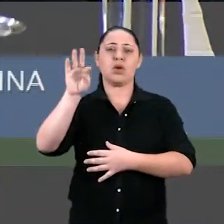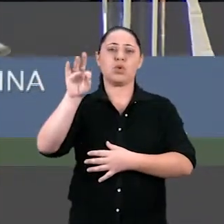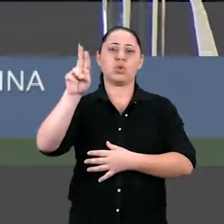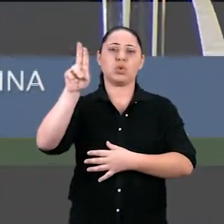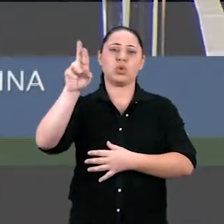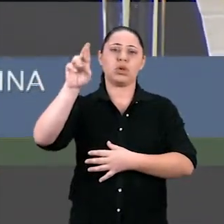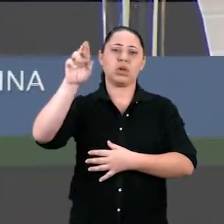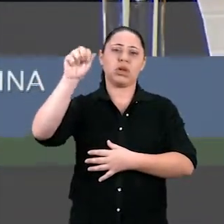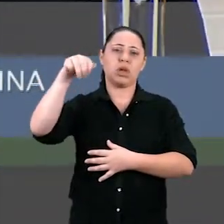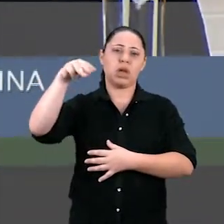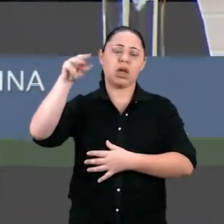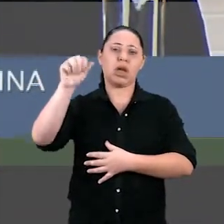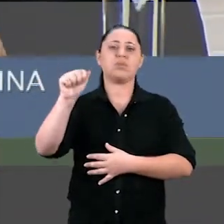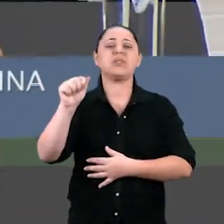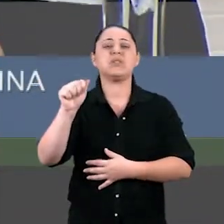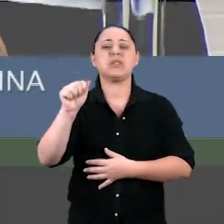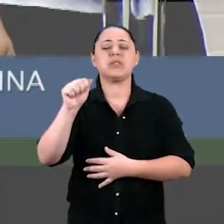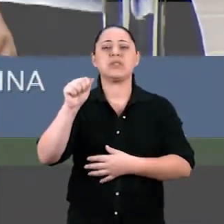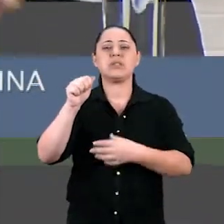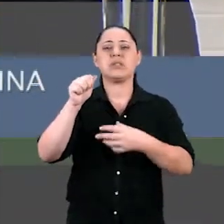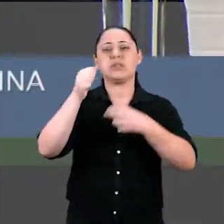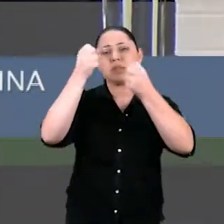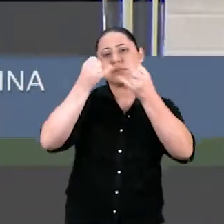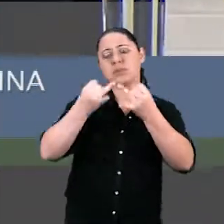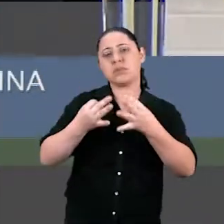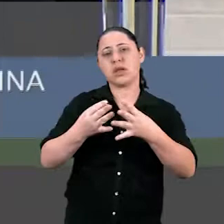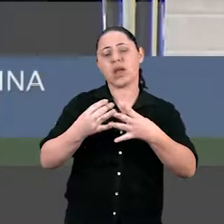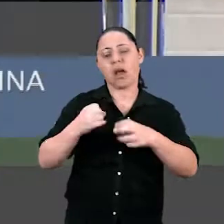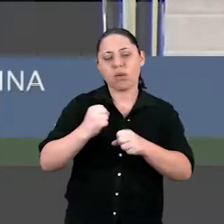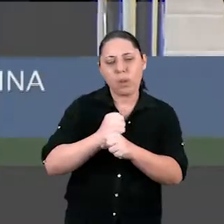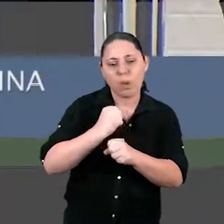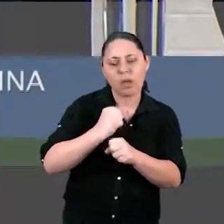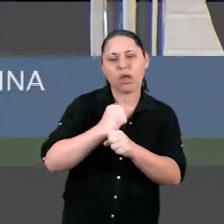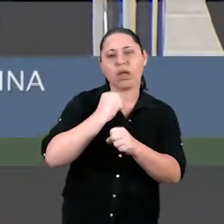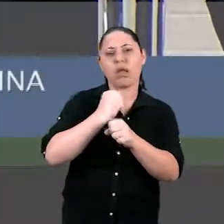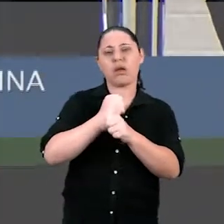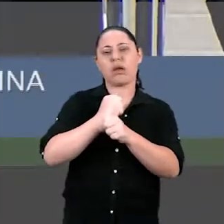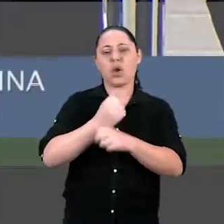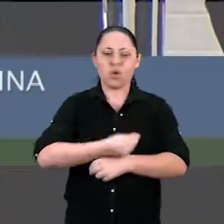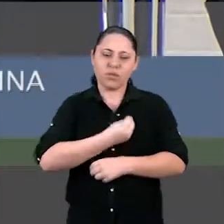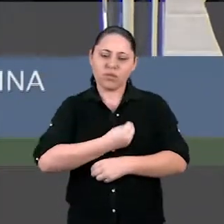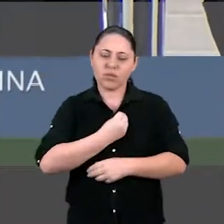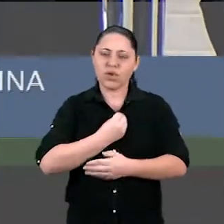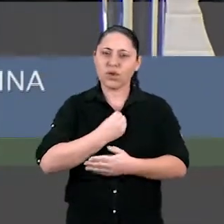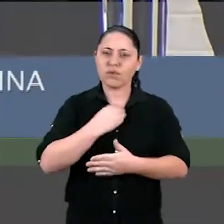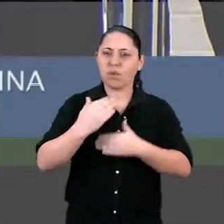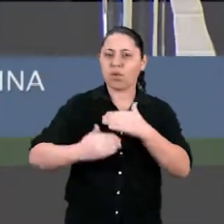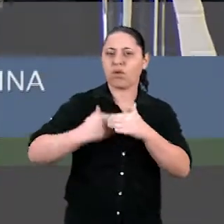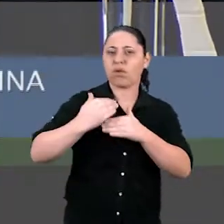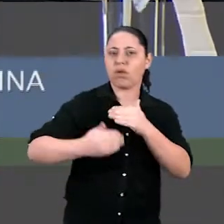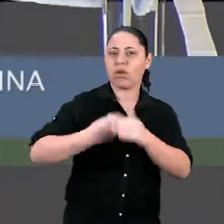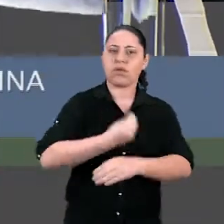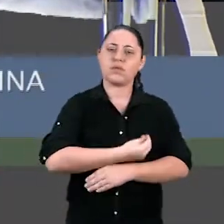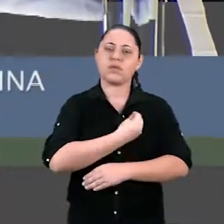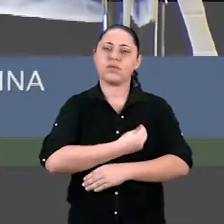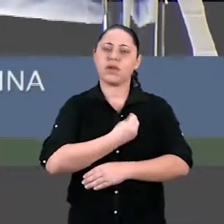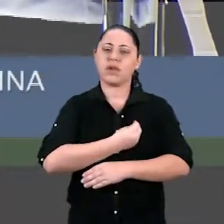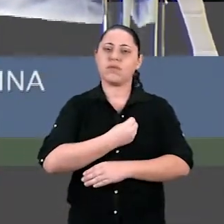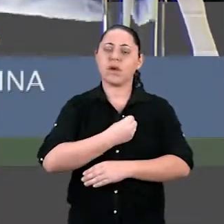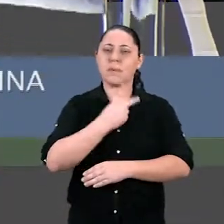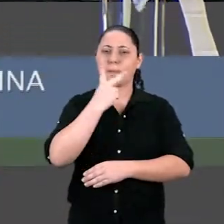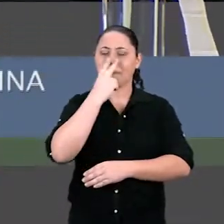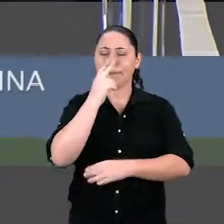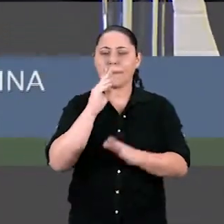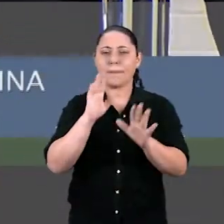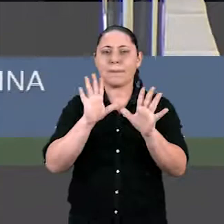diz respeito, na verdade, à construção da convivência fraterna, e que, por isso, se